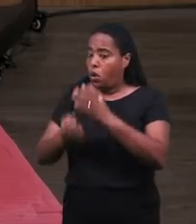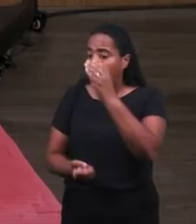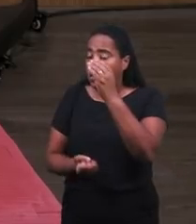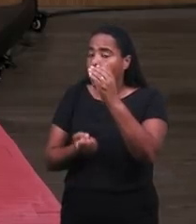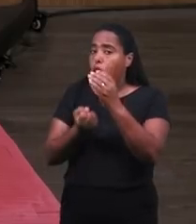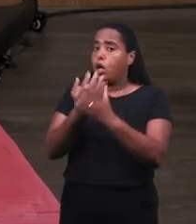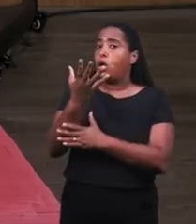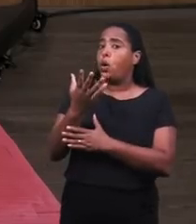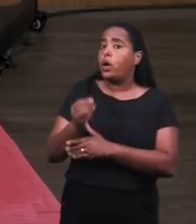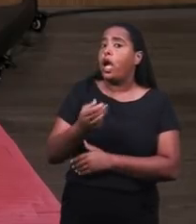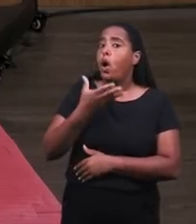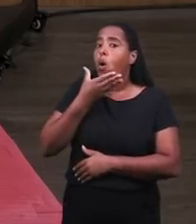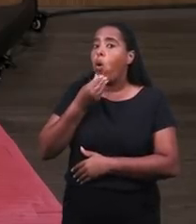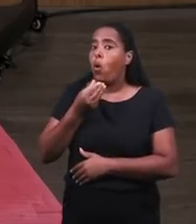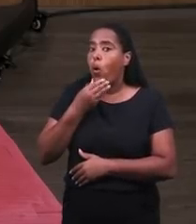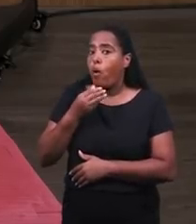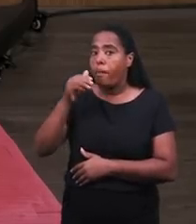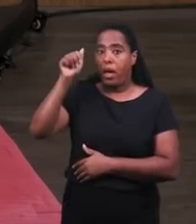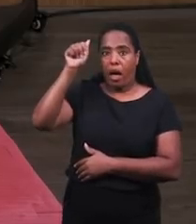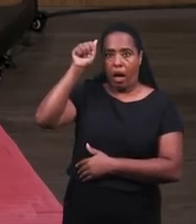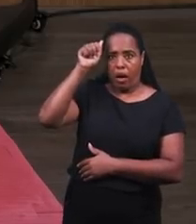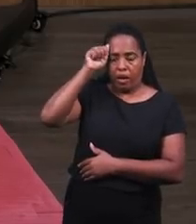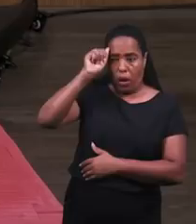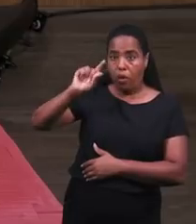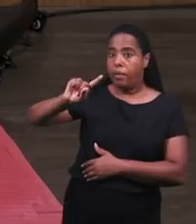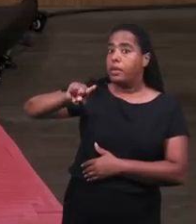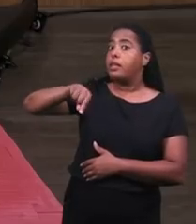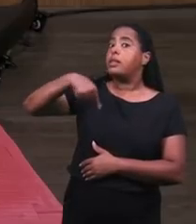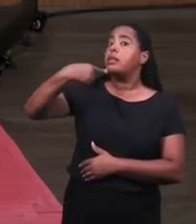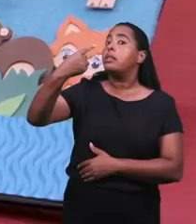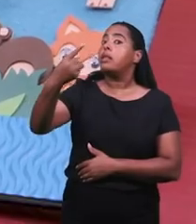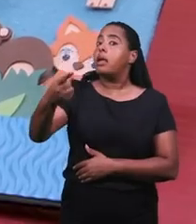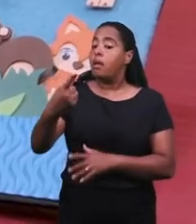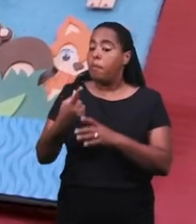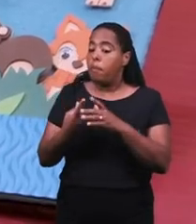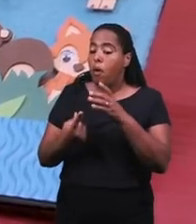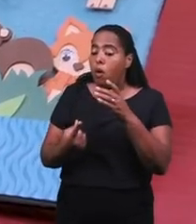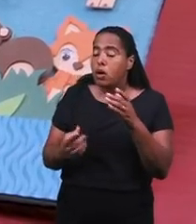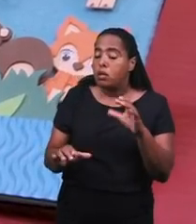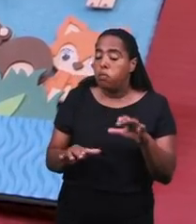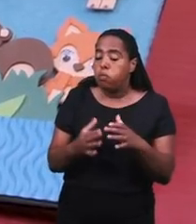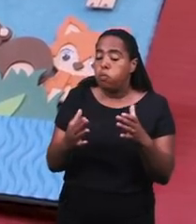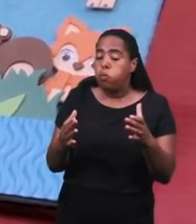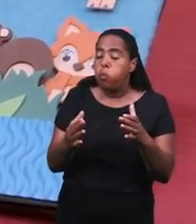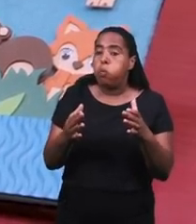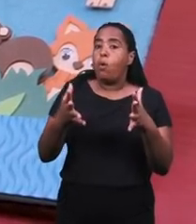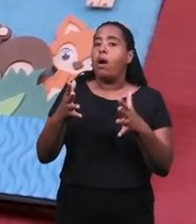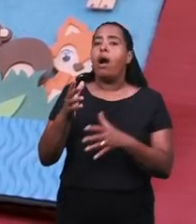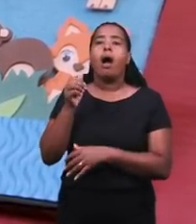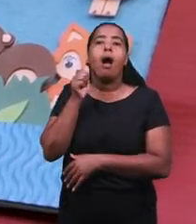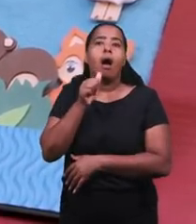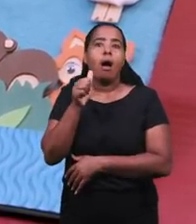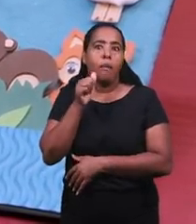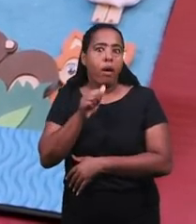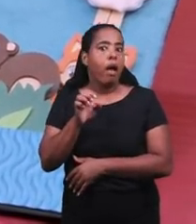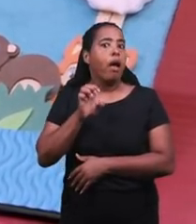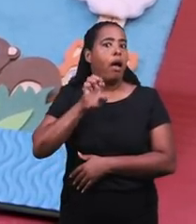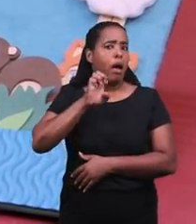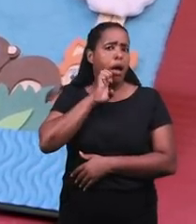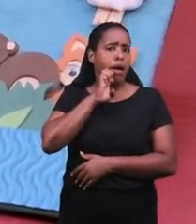e fez a primeira mulher, Eva. E colocou Adão e Eva, olha só, para morarem aqui neste